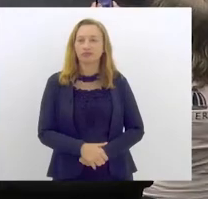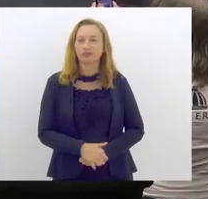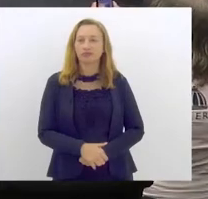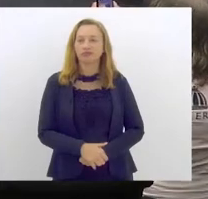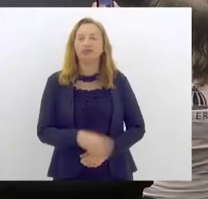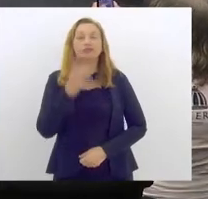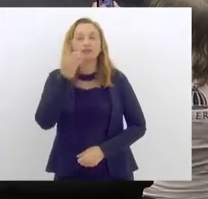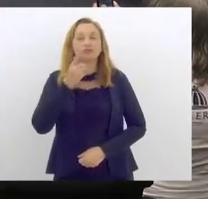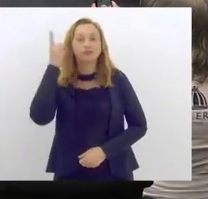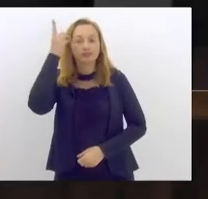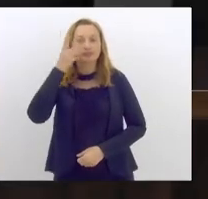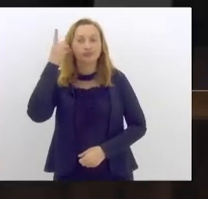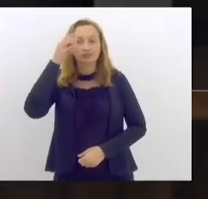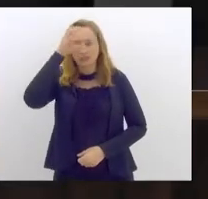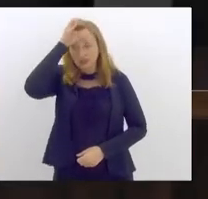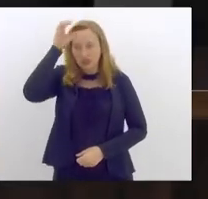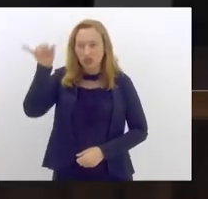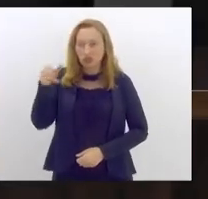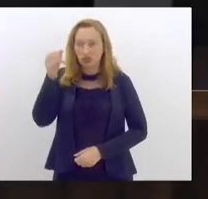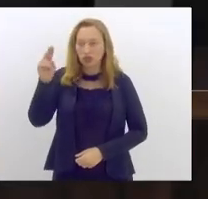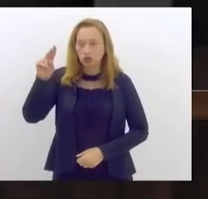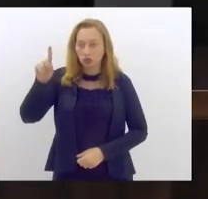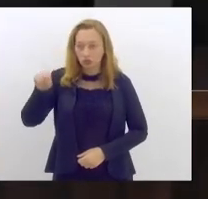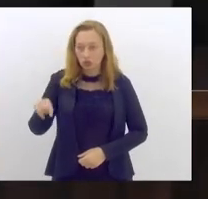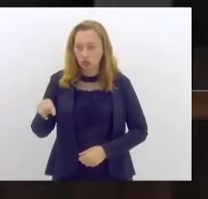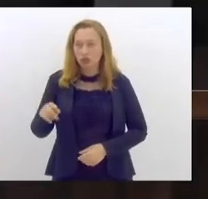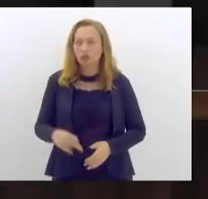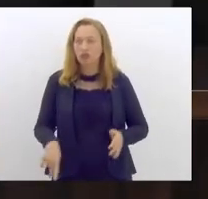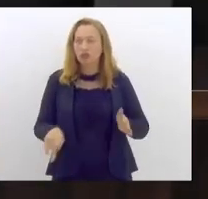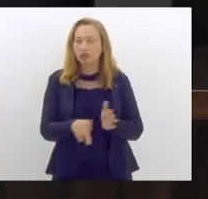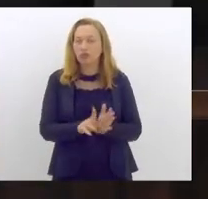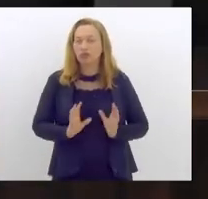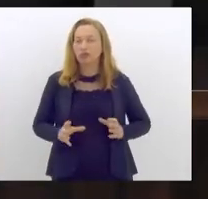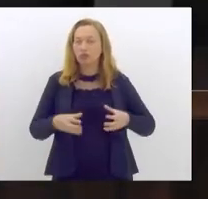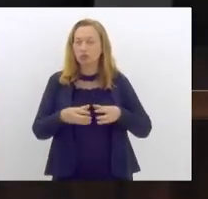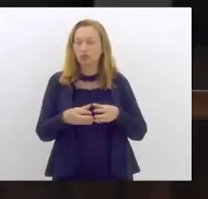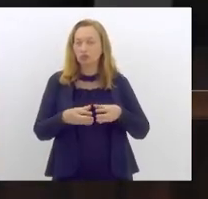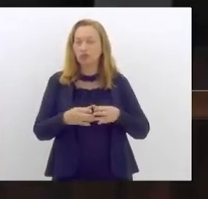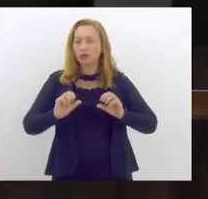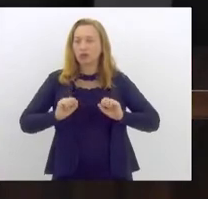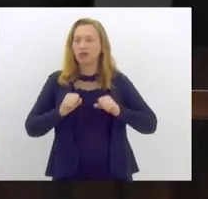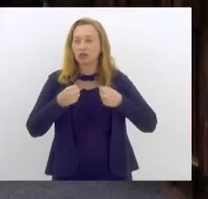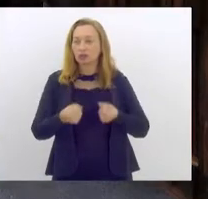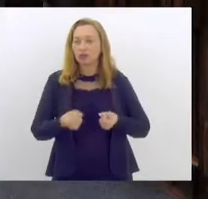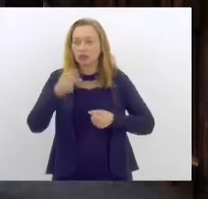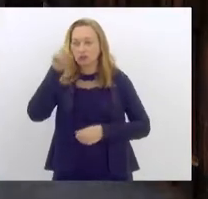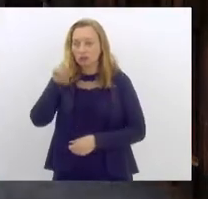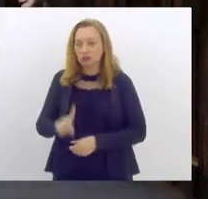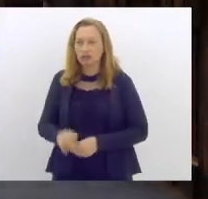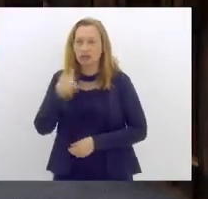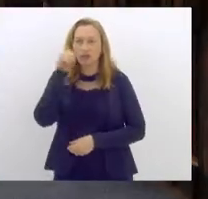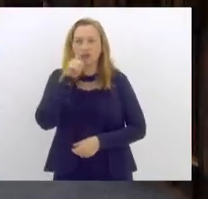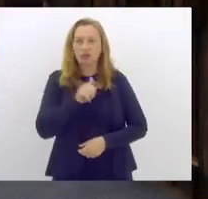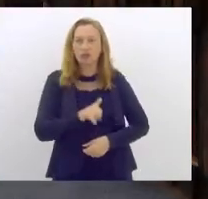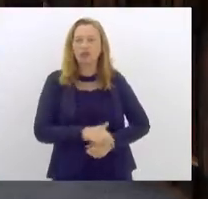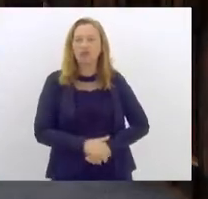a deputada tia Ju que é membro da comissão de defesa dos direitos das mulheres